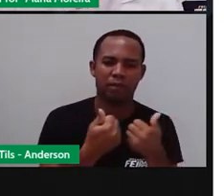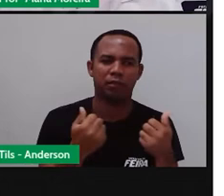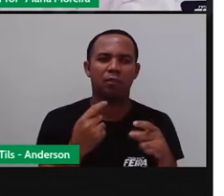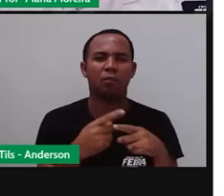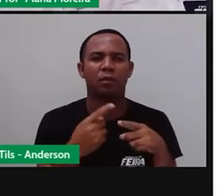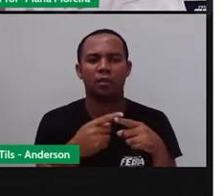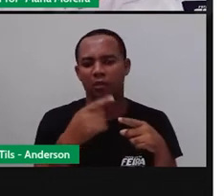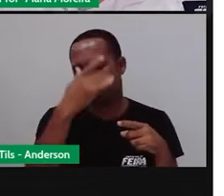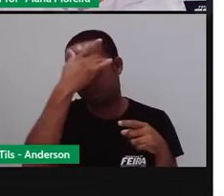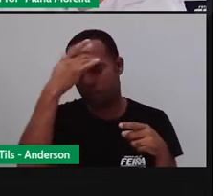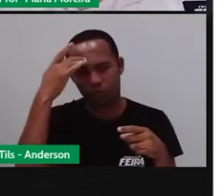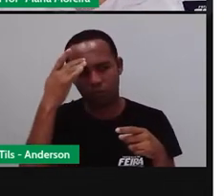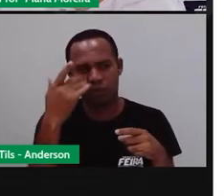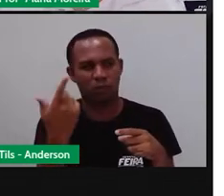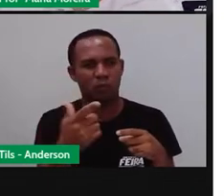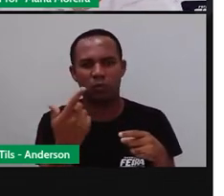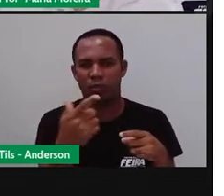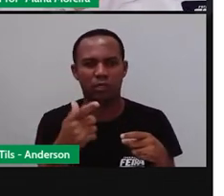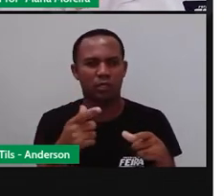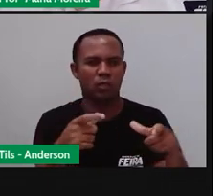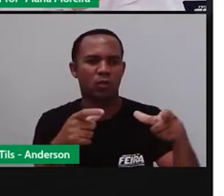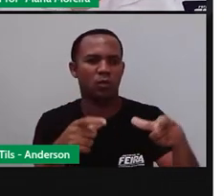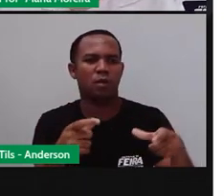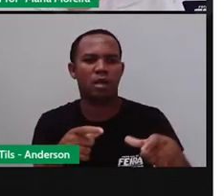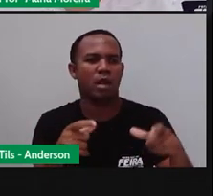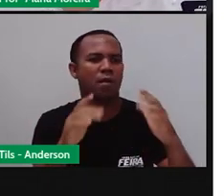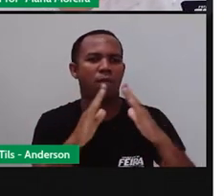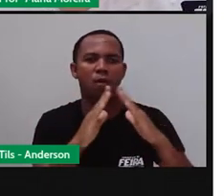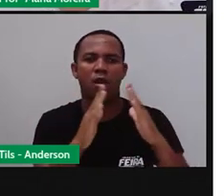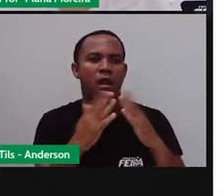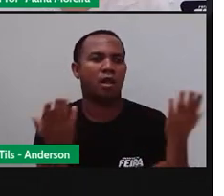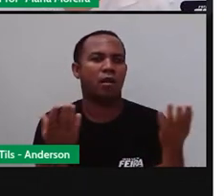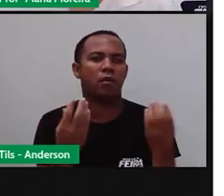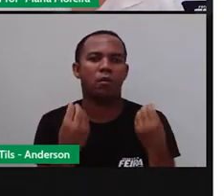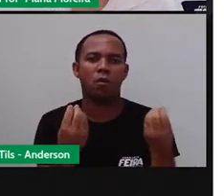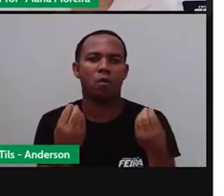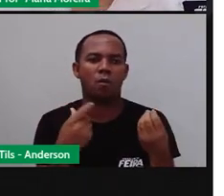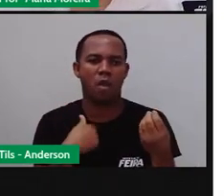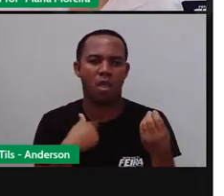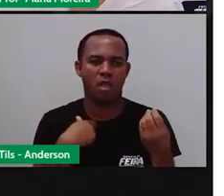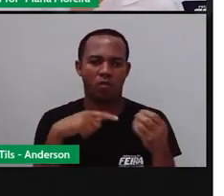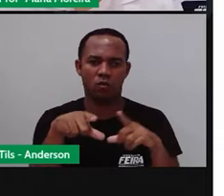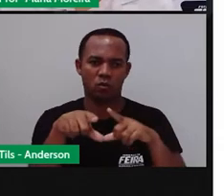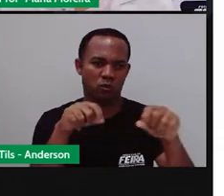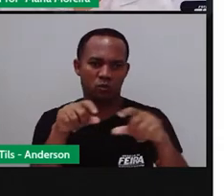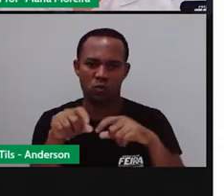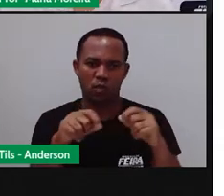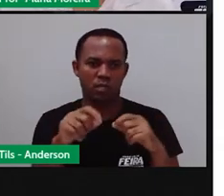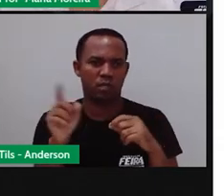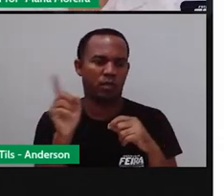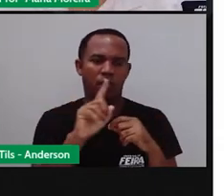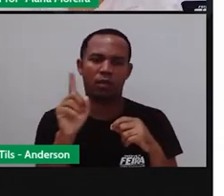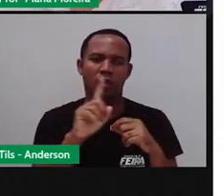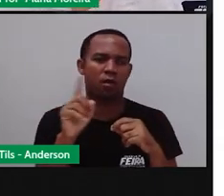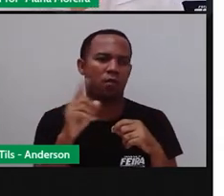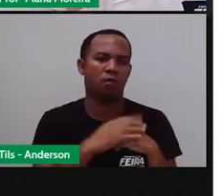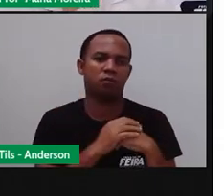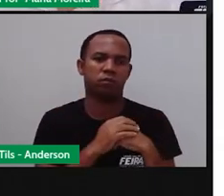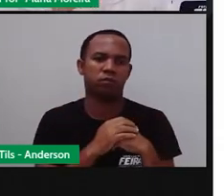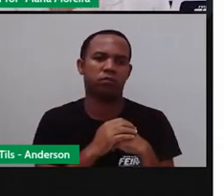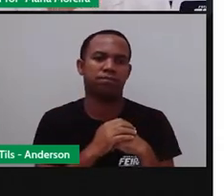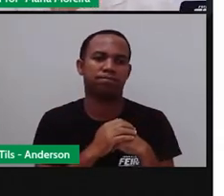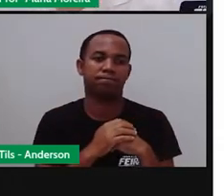elas não têm onde morar. Não é uma escolha, gente. Eu não escolhi morar próximo ao esgoto. Eu